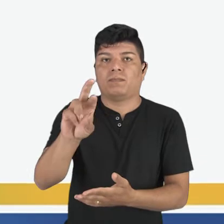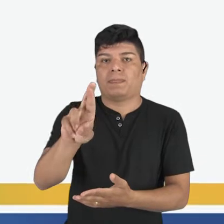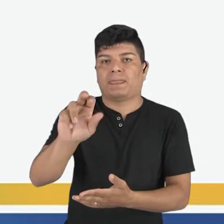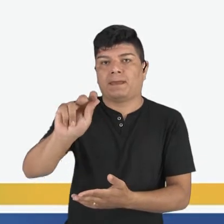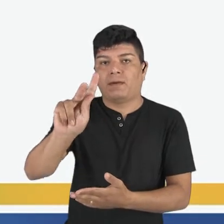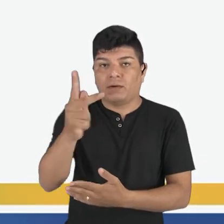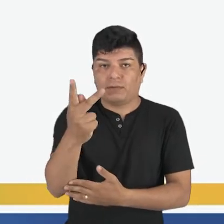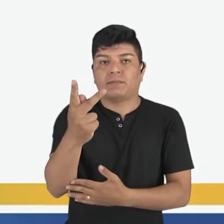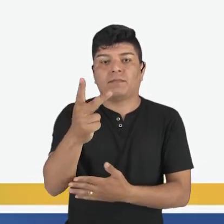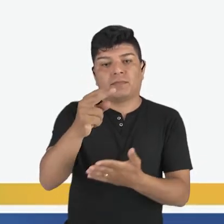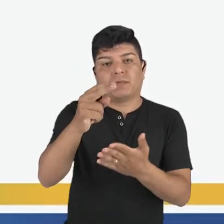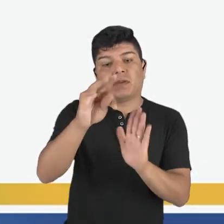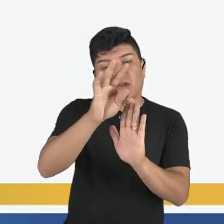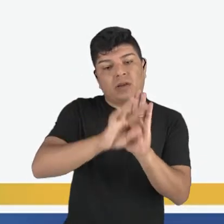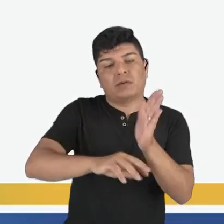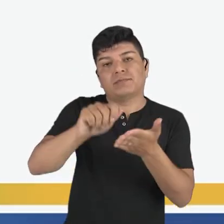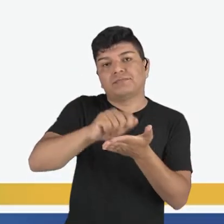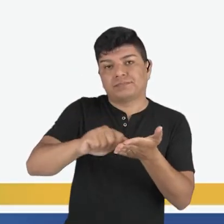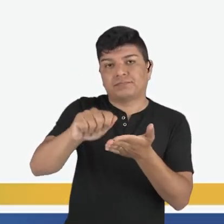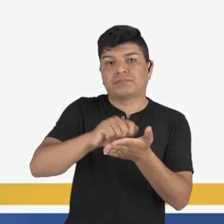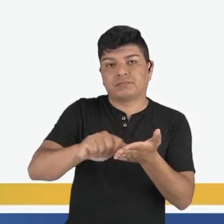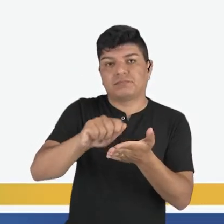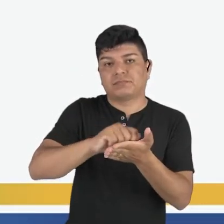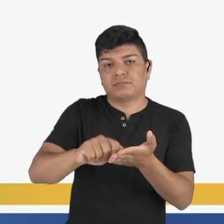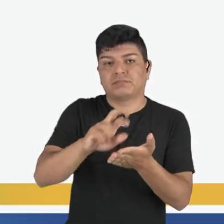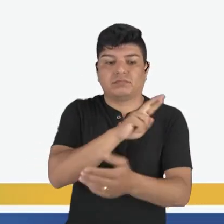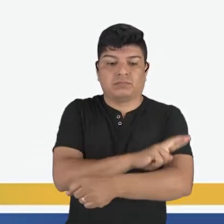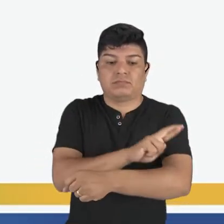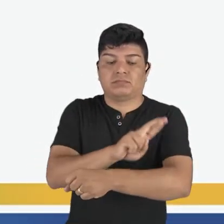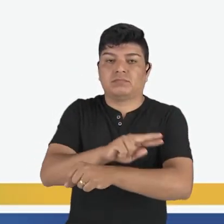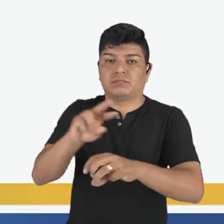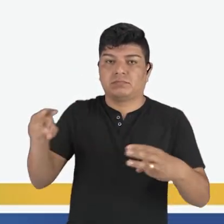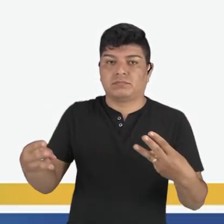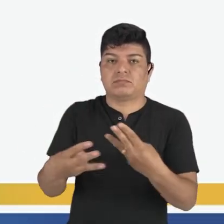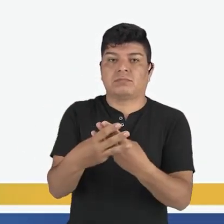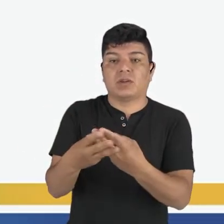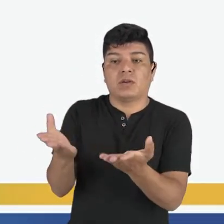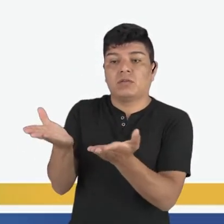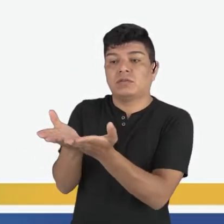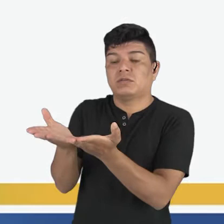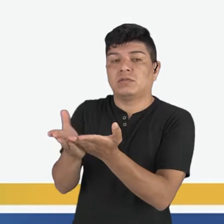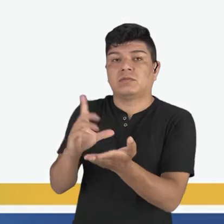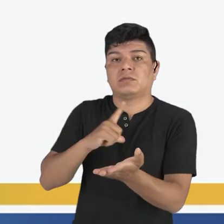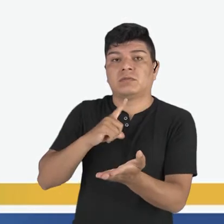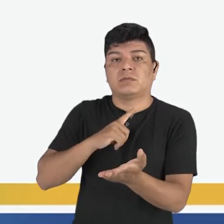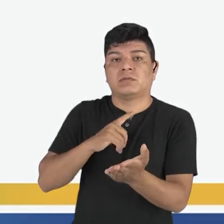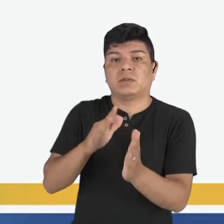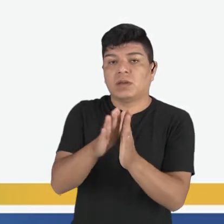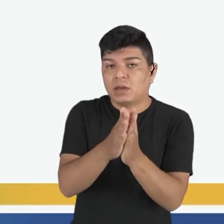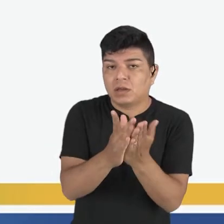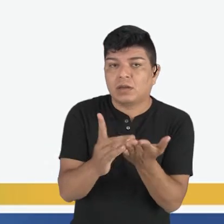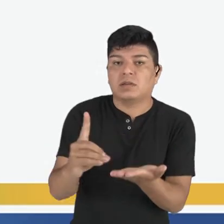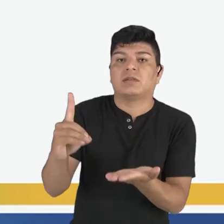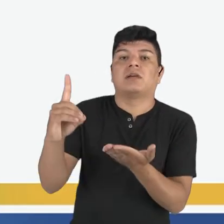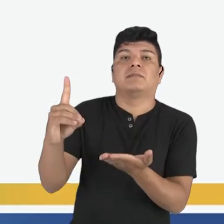o texto escrito da religião judaica. O cristianismo tem a Bíblia. A Bíblia